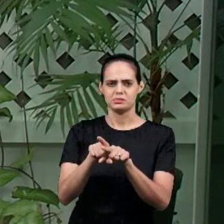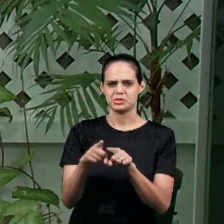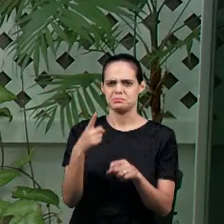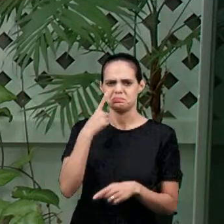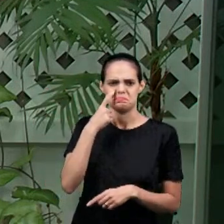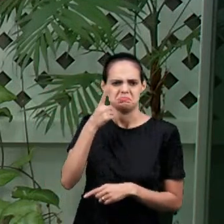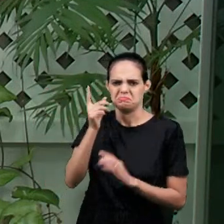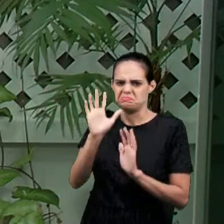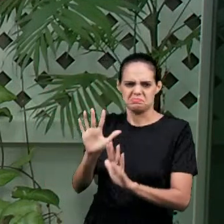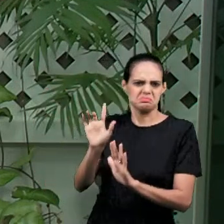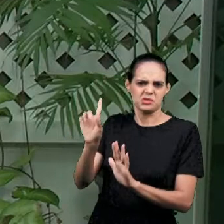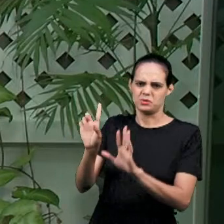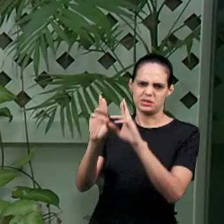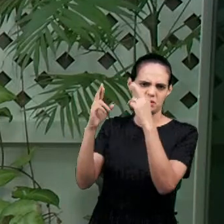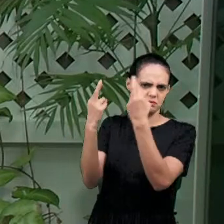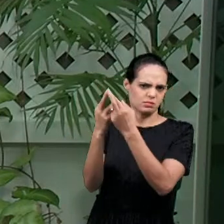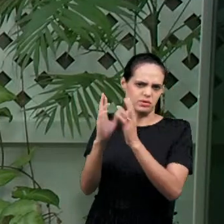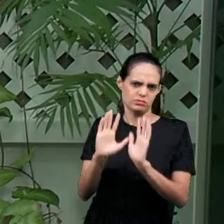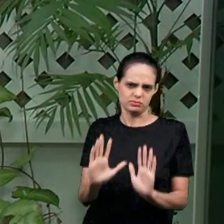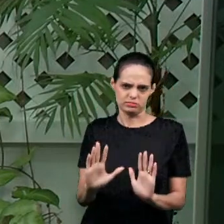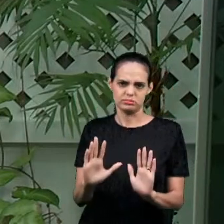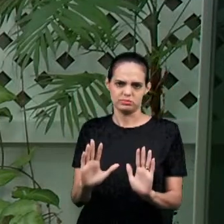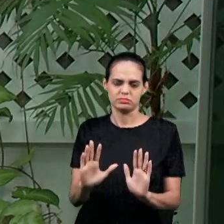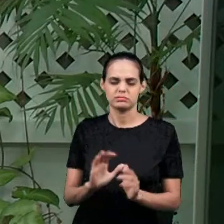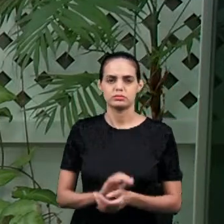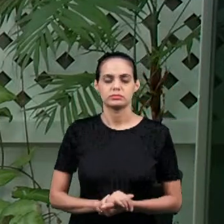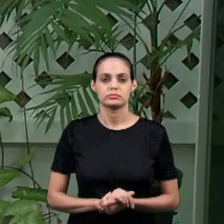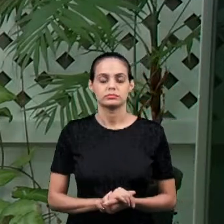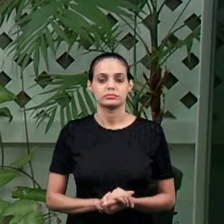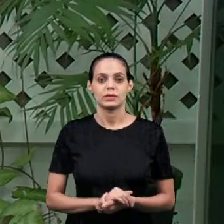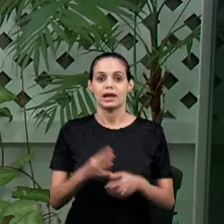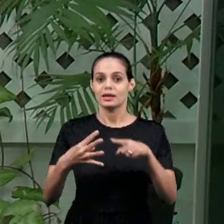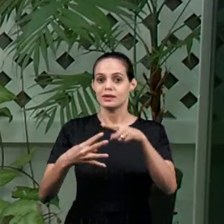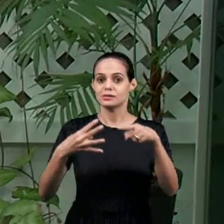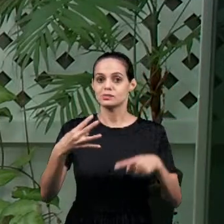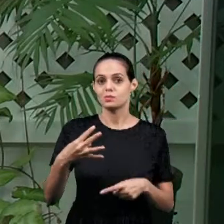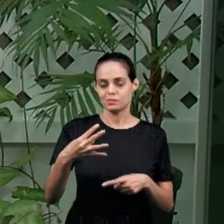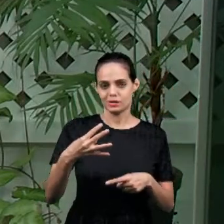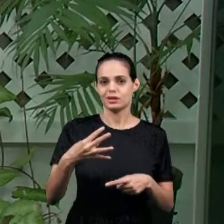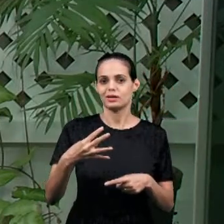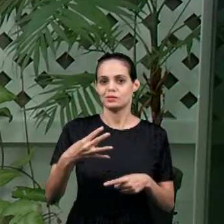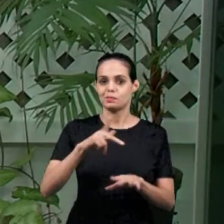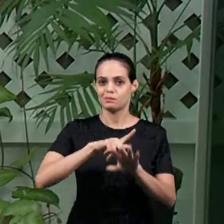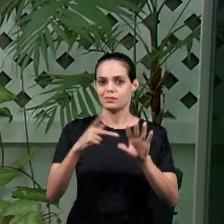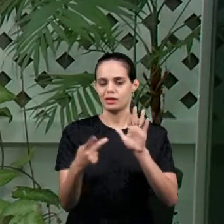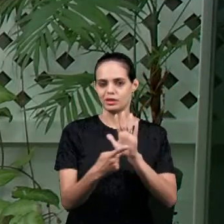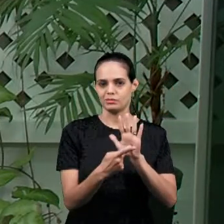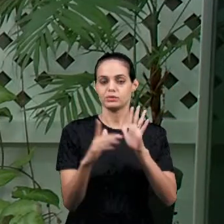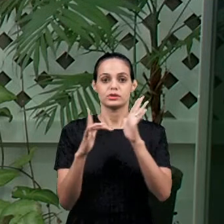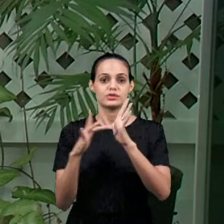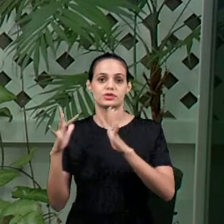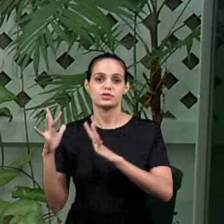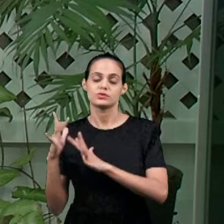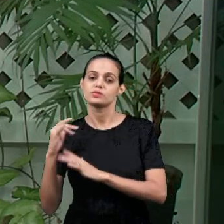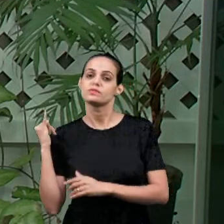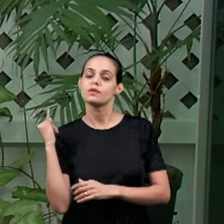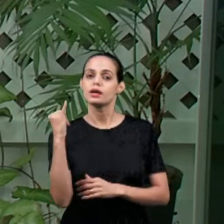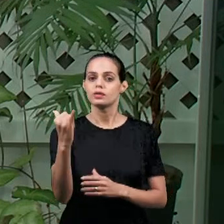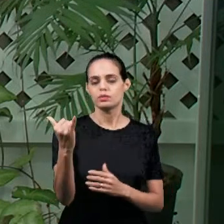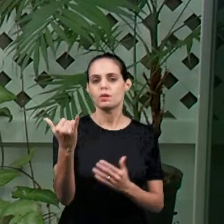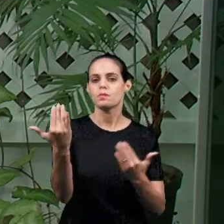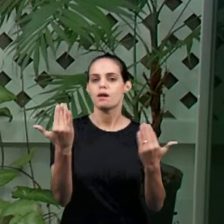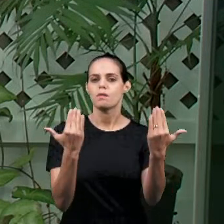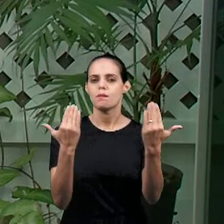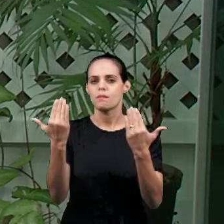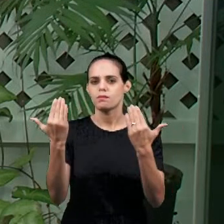reino. Então, nas 4 primeiras parábolas, Jesus se utiliza da figura, né,